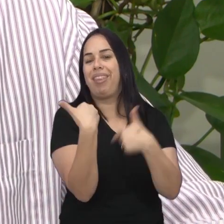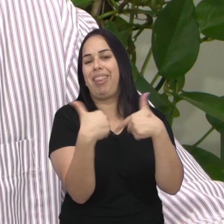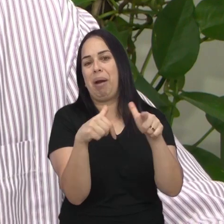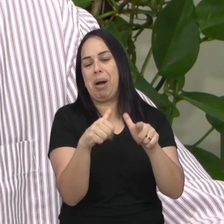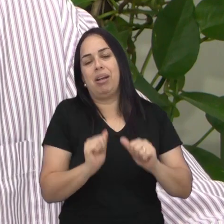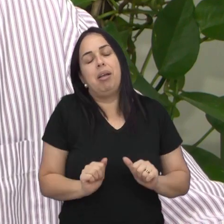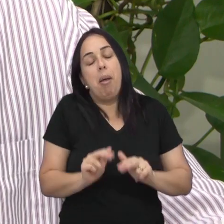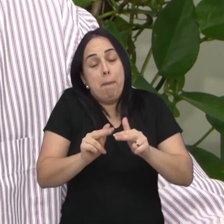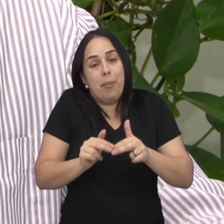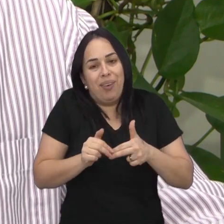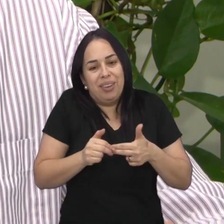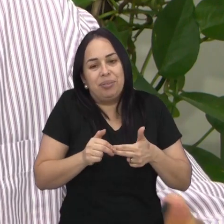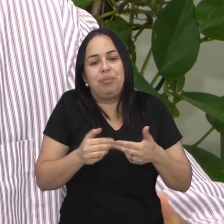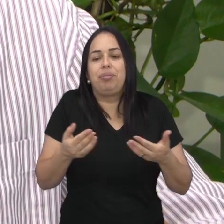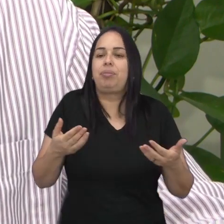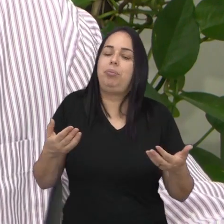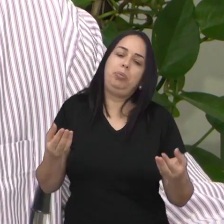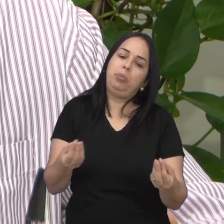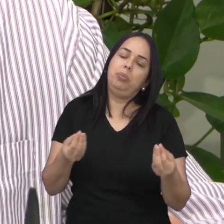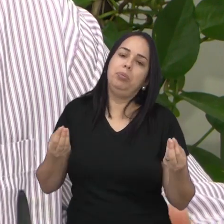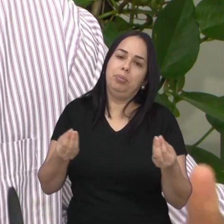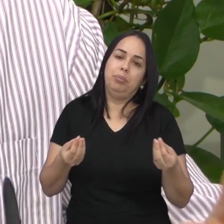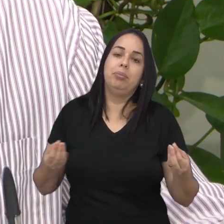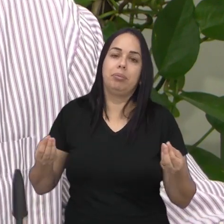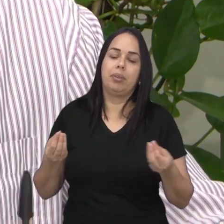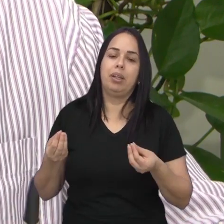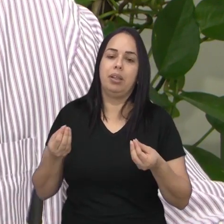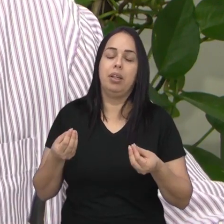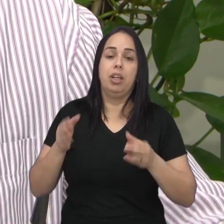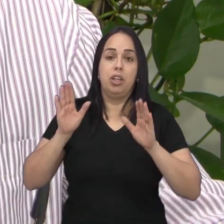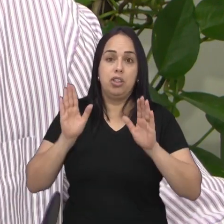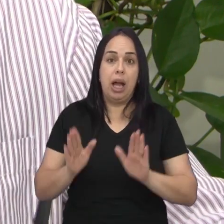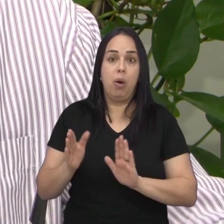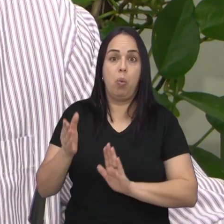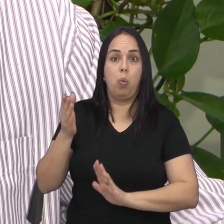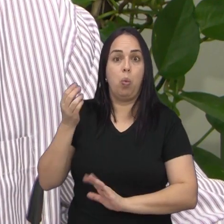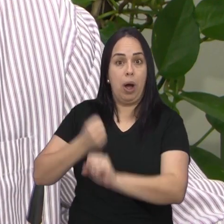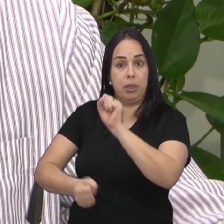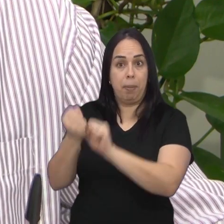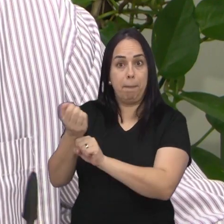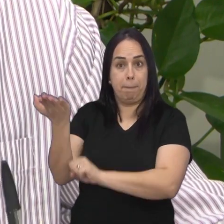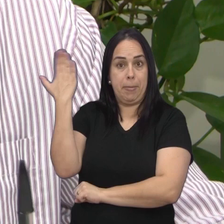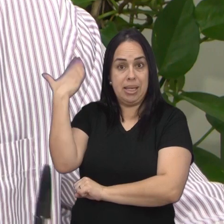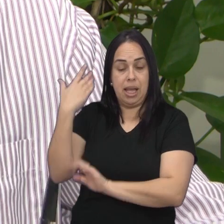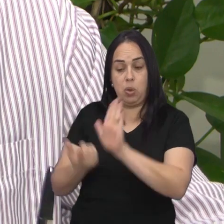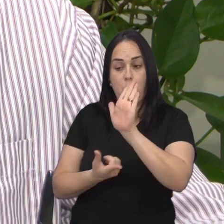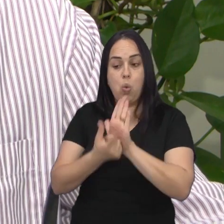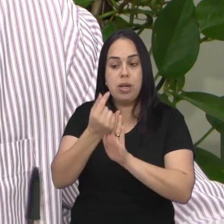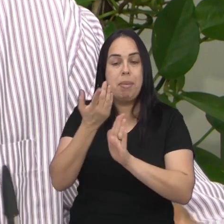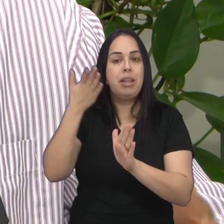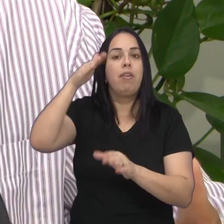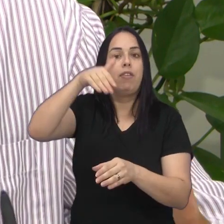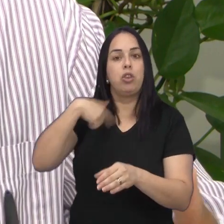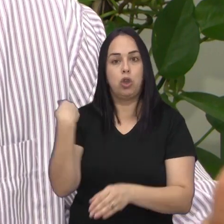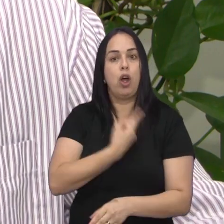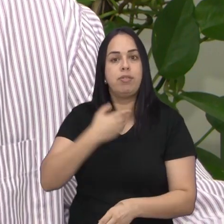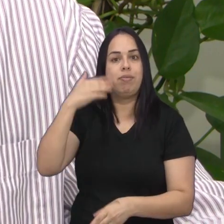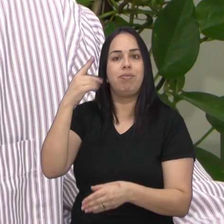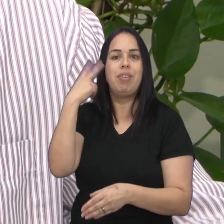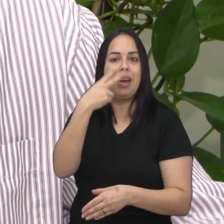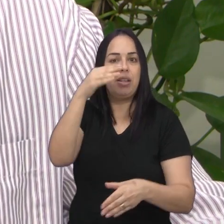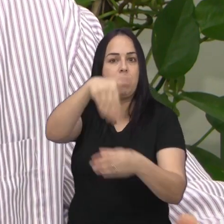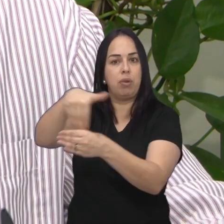empregos. Portanto, inclusive, a gente votou o orçamento do ano passado, que o governo